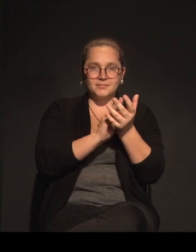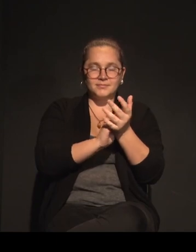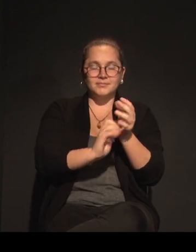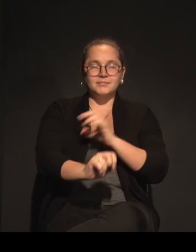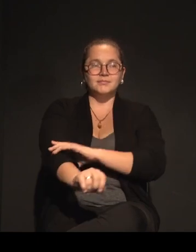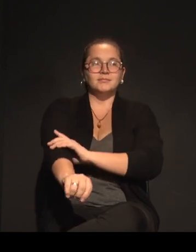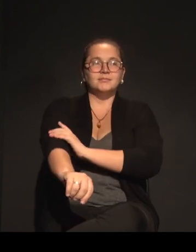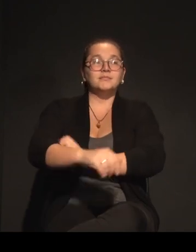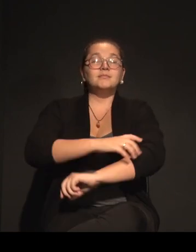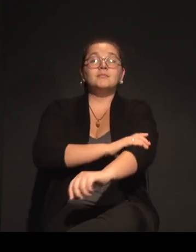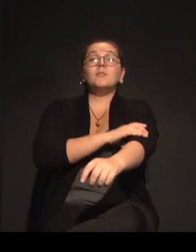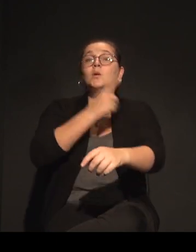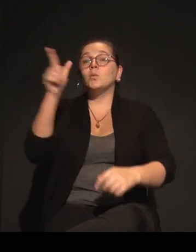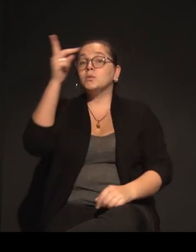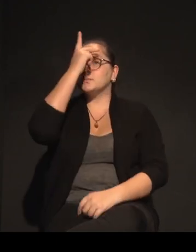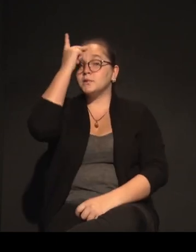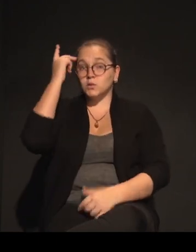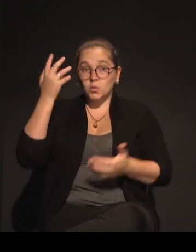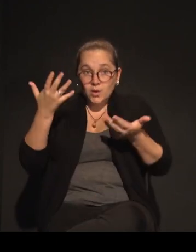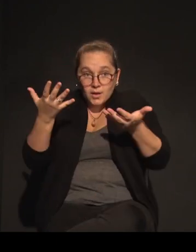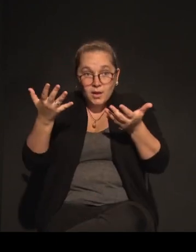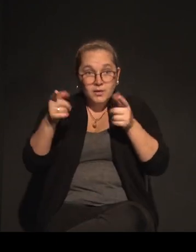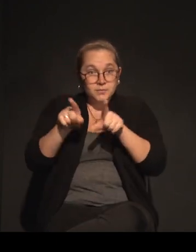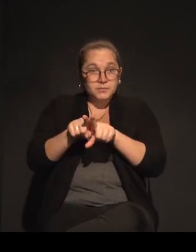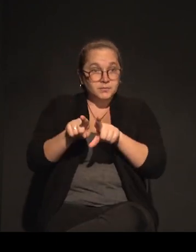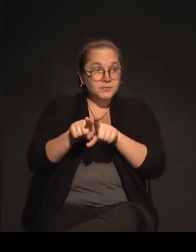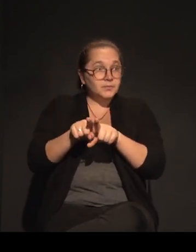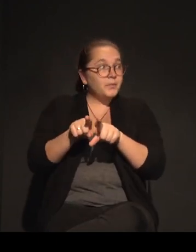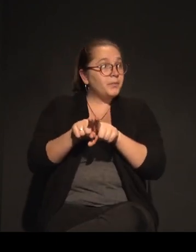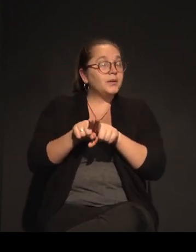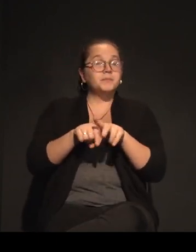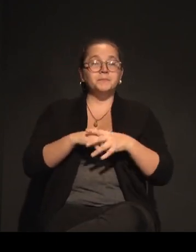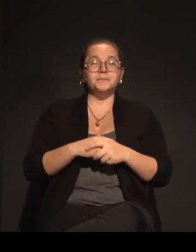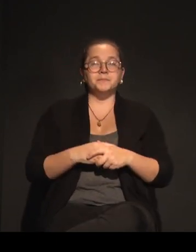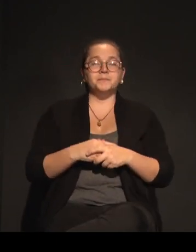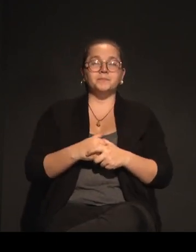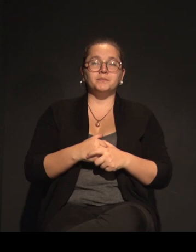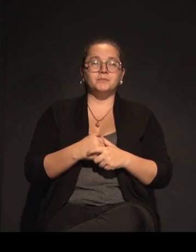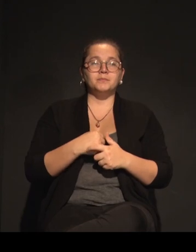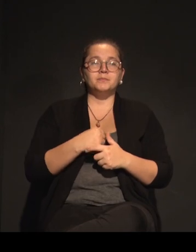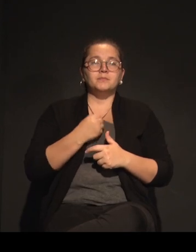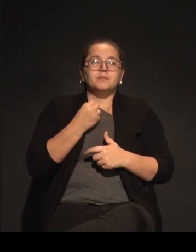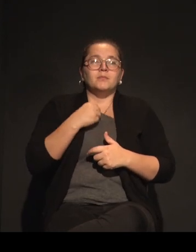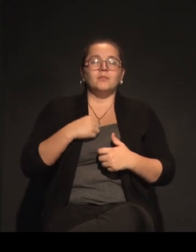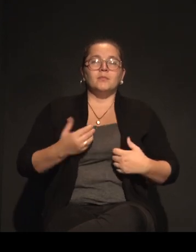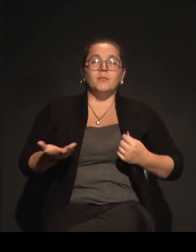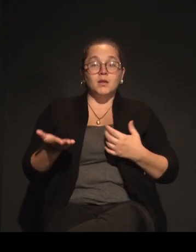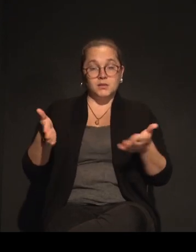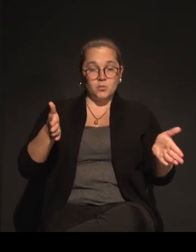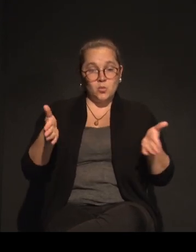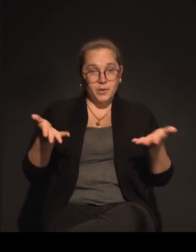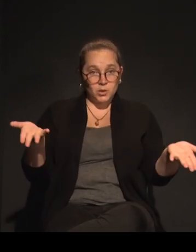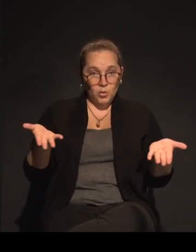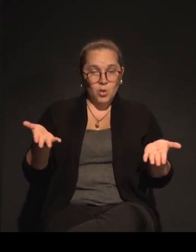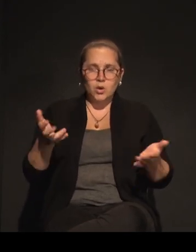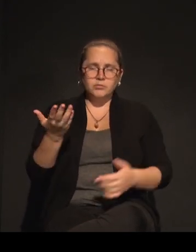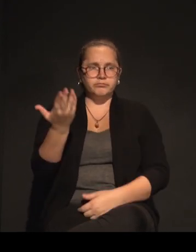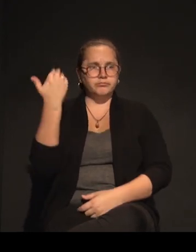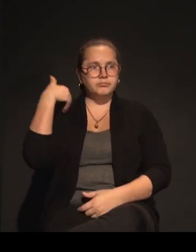se alguém mais quiser fazer no momento por favor